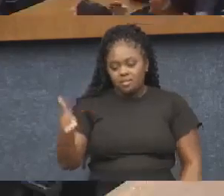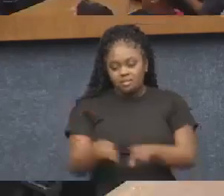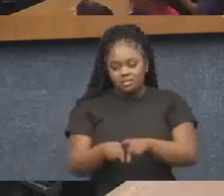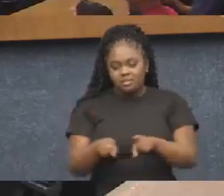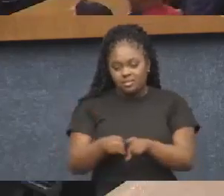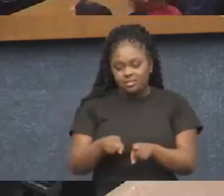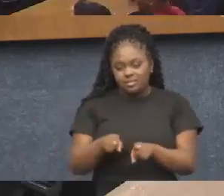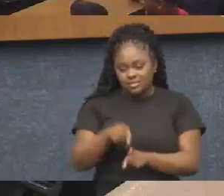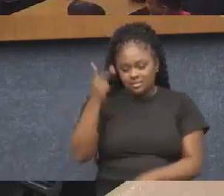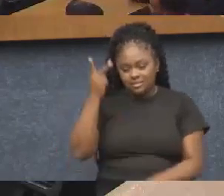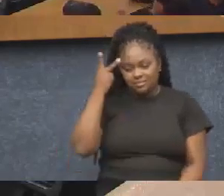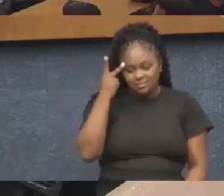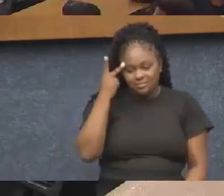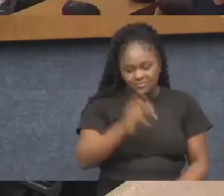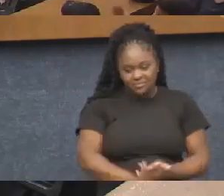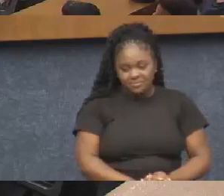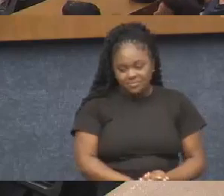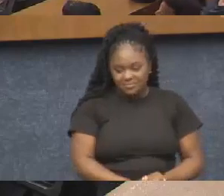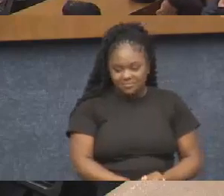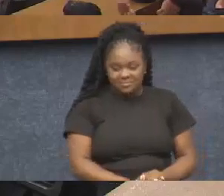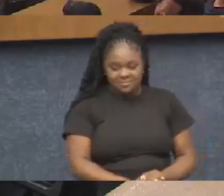paulistas.